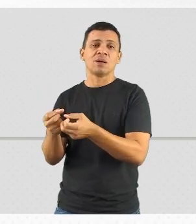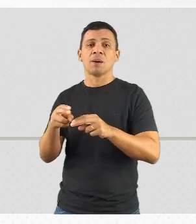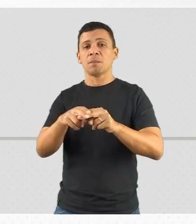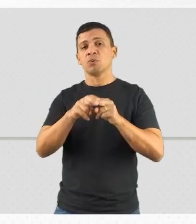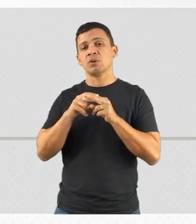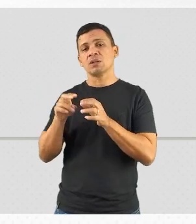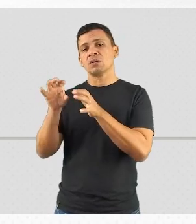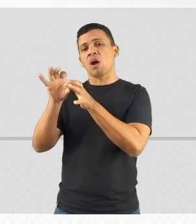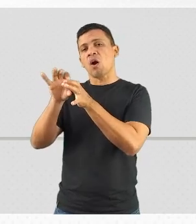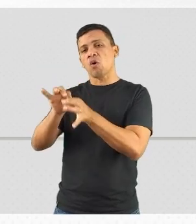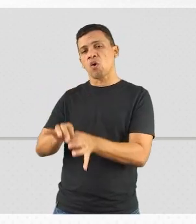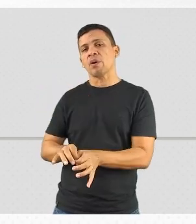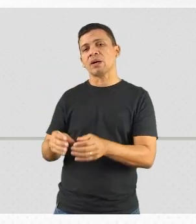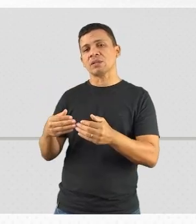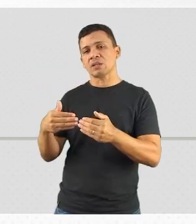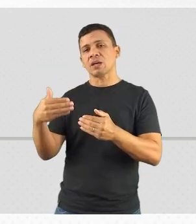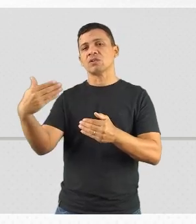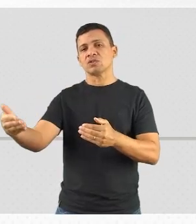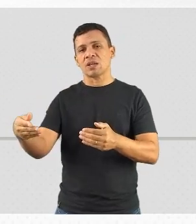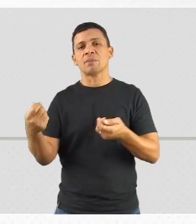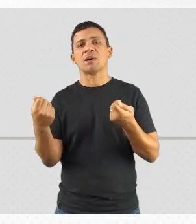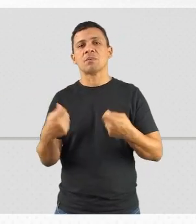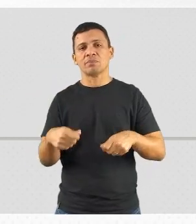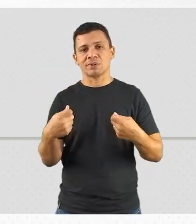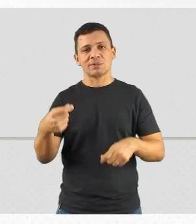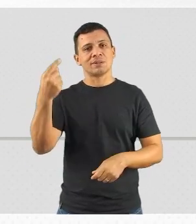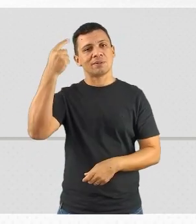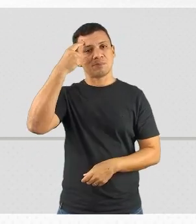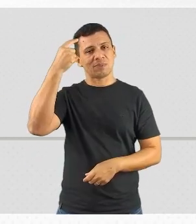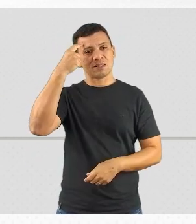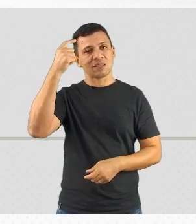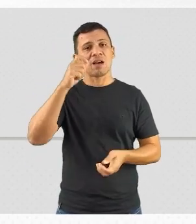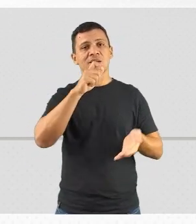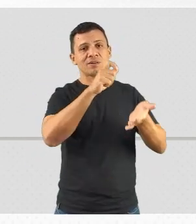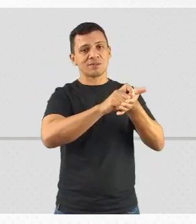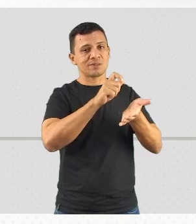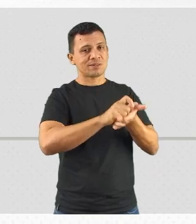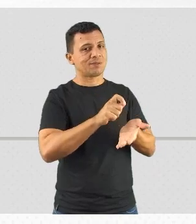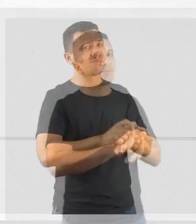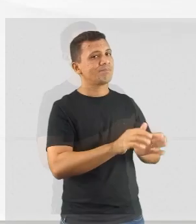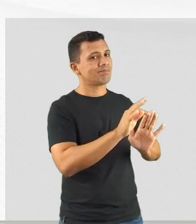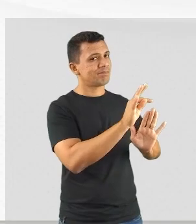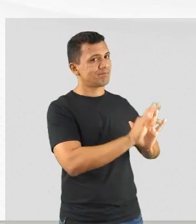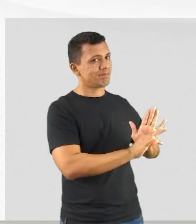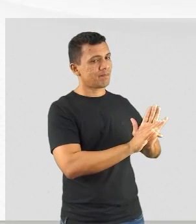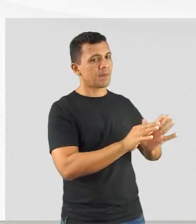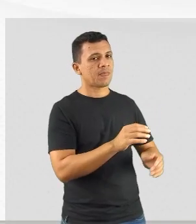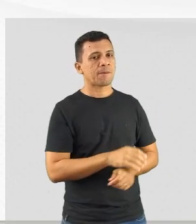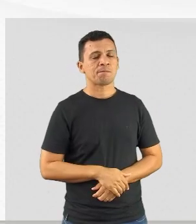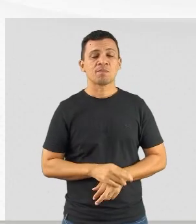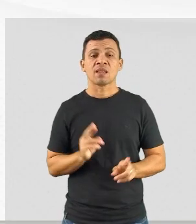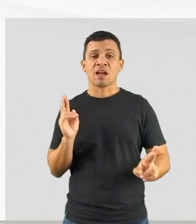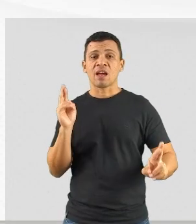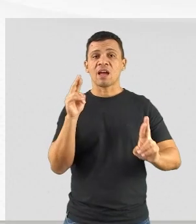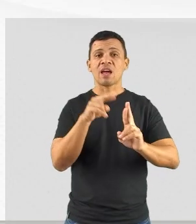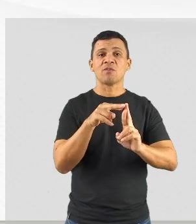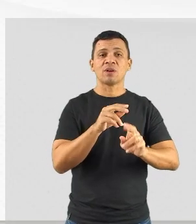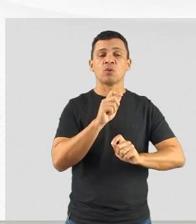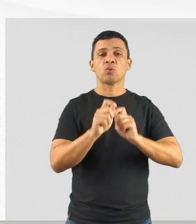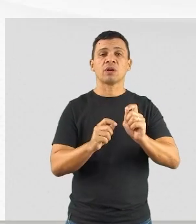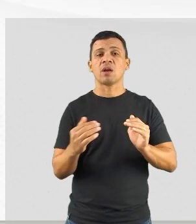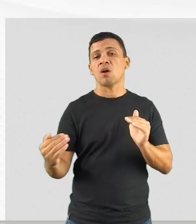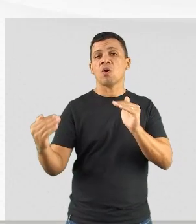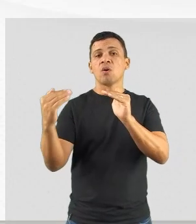externa também precisa ser considerada quando a gente faz uma produção textual. Então, ela refere-se à adequação do conteúdo